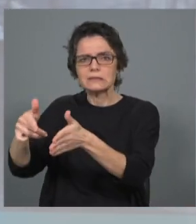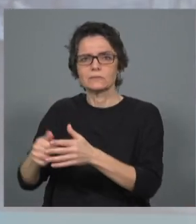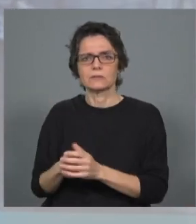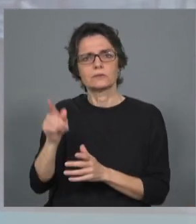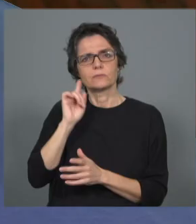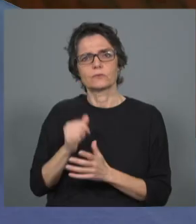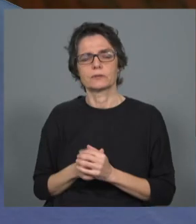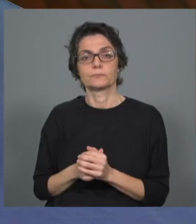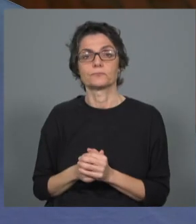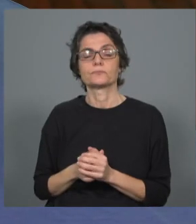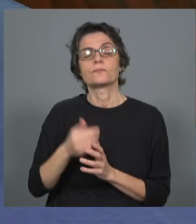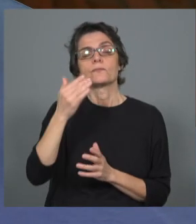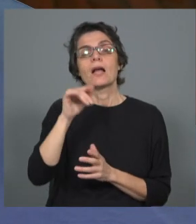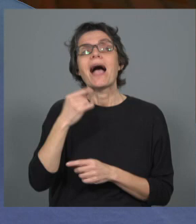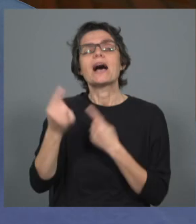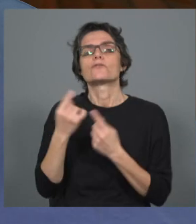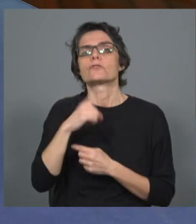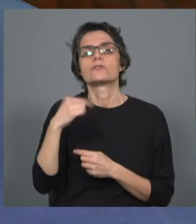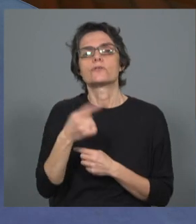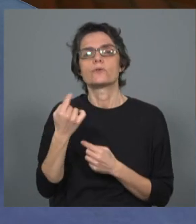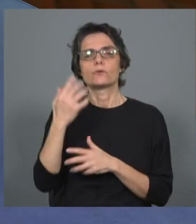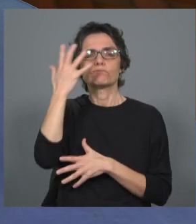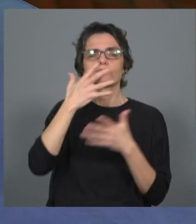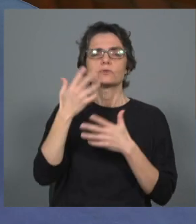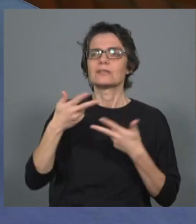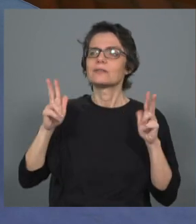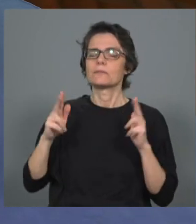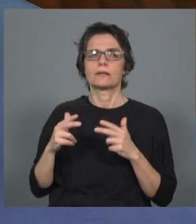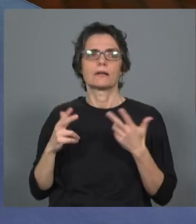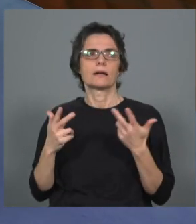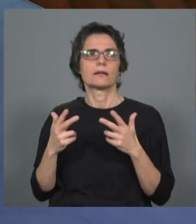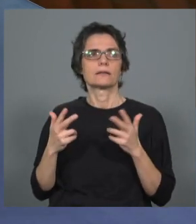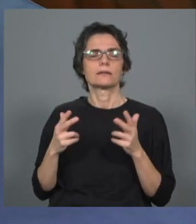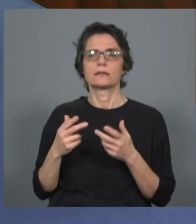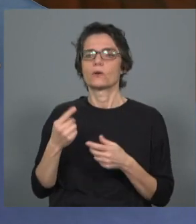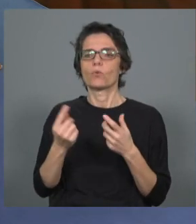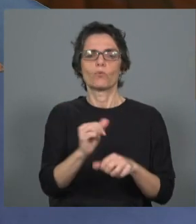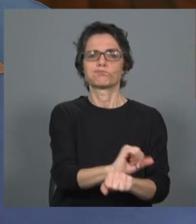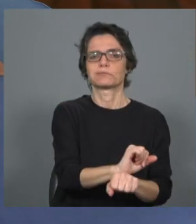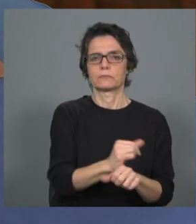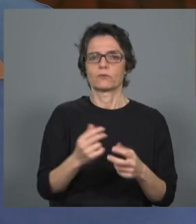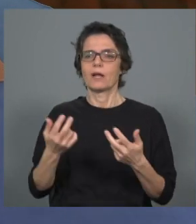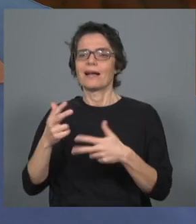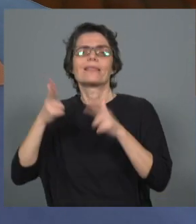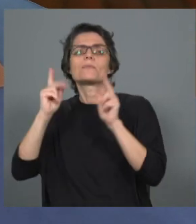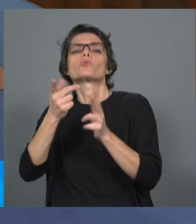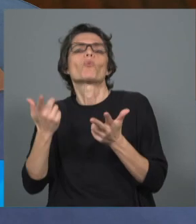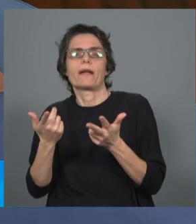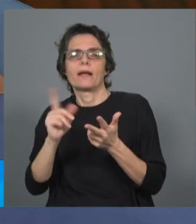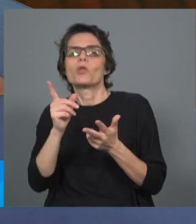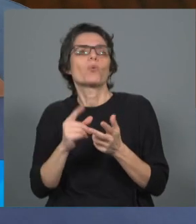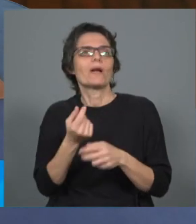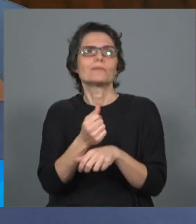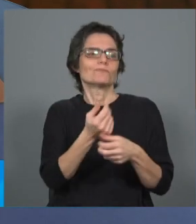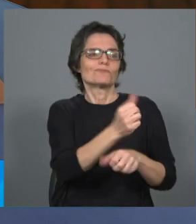hoje em dia às vezes confundimos liberdade com alguma coisa que seja um não estar preso a coisa nenhuma. E não me parece que liberdade